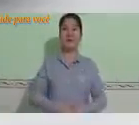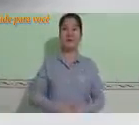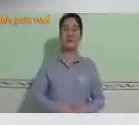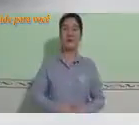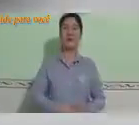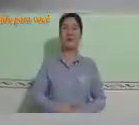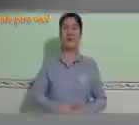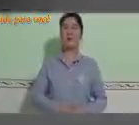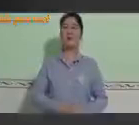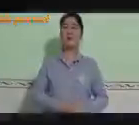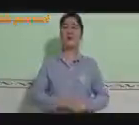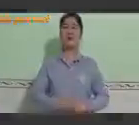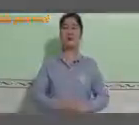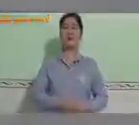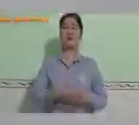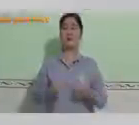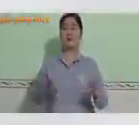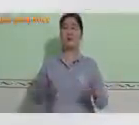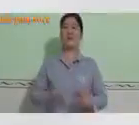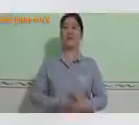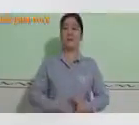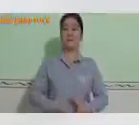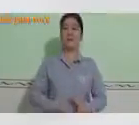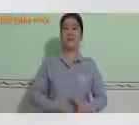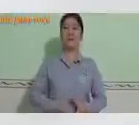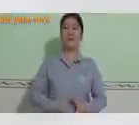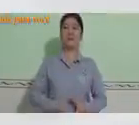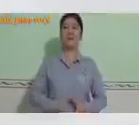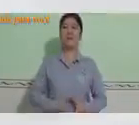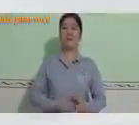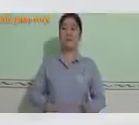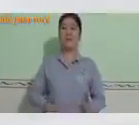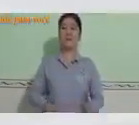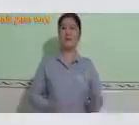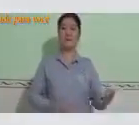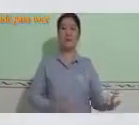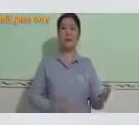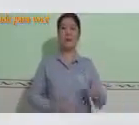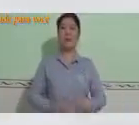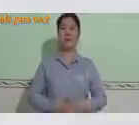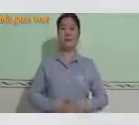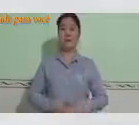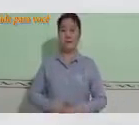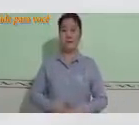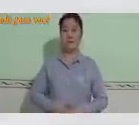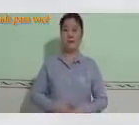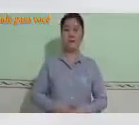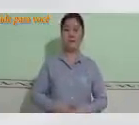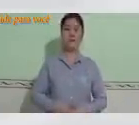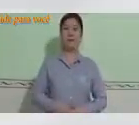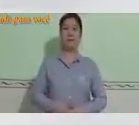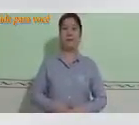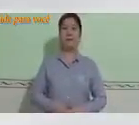A escolha da bombinha de leite está relacionada com a frequência com que a mãe planeia alimentar o seu bebê como leite materno através